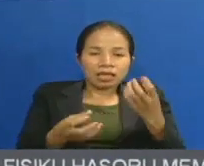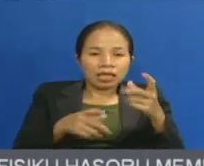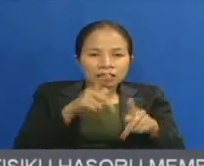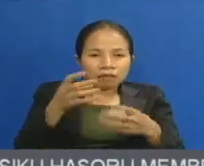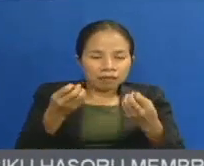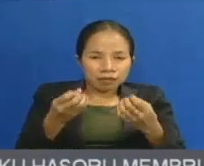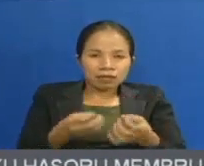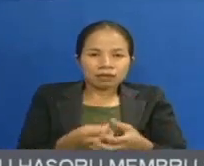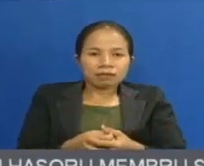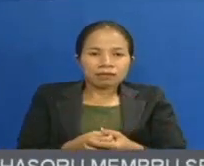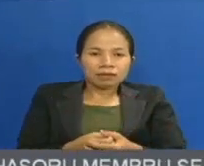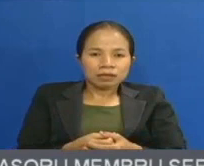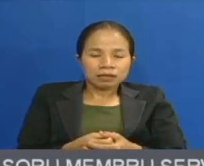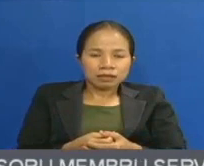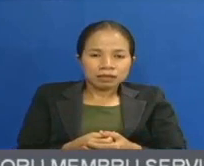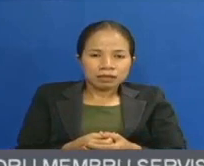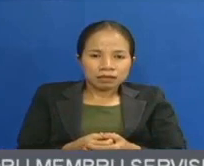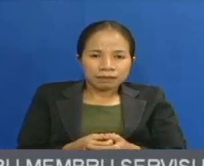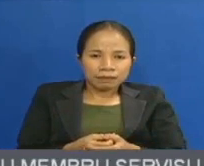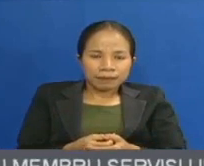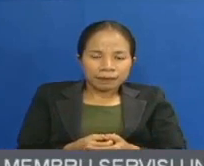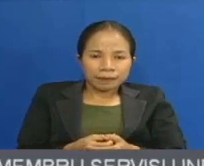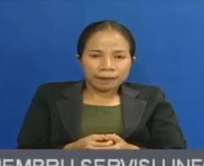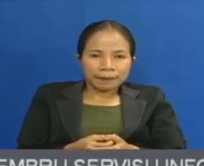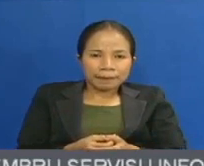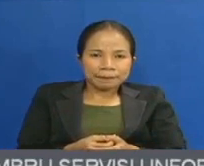mas passageiro, se ele mesmo, la